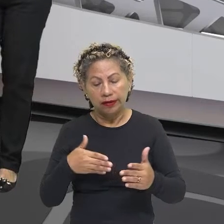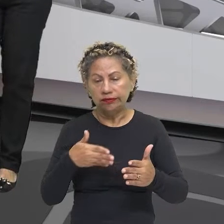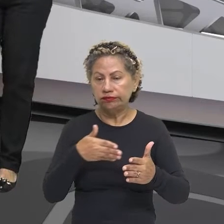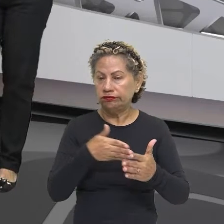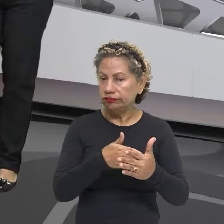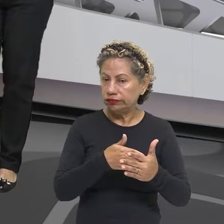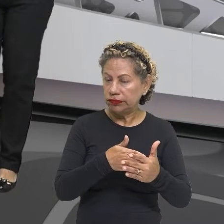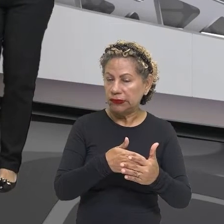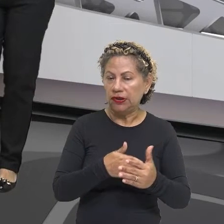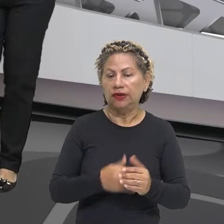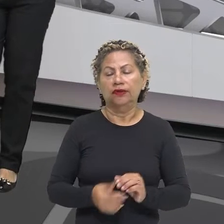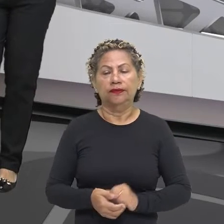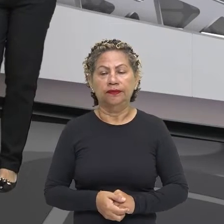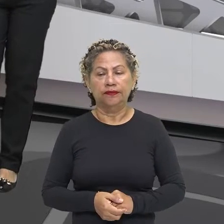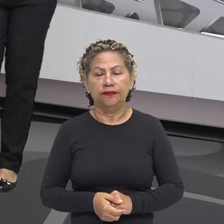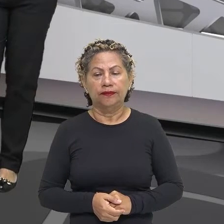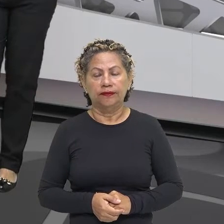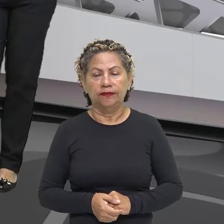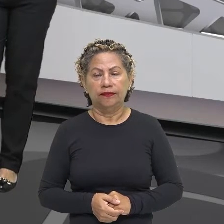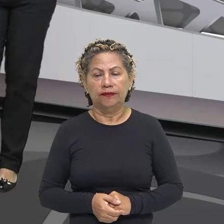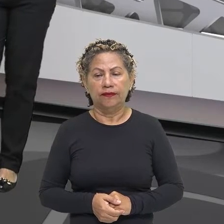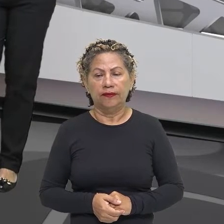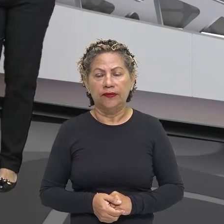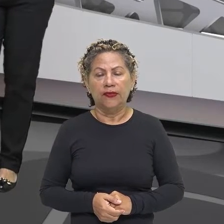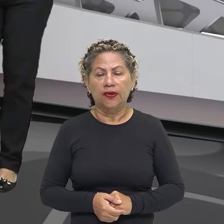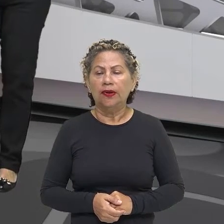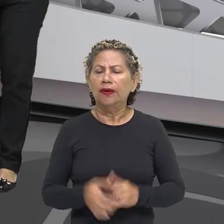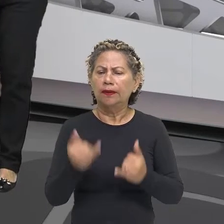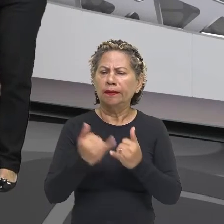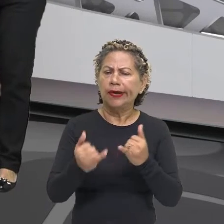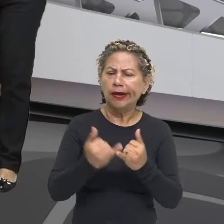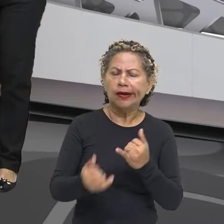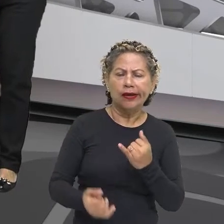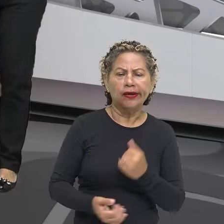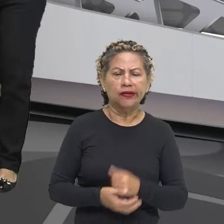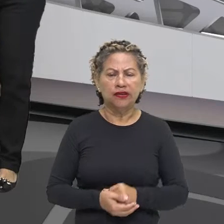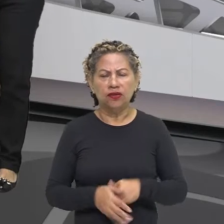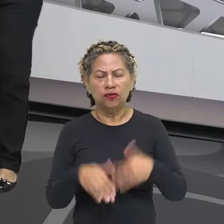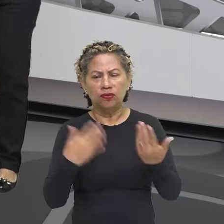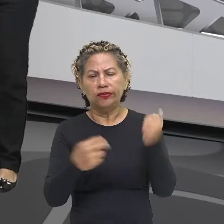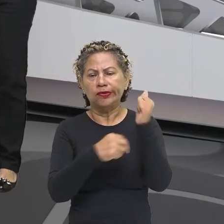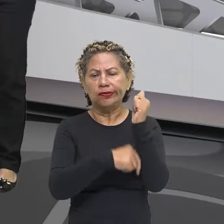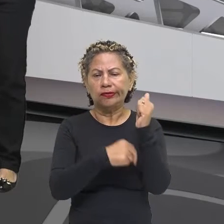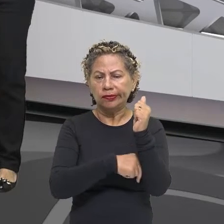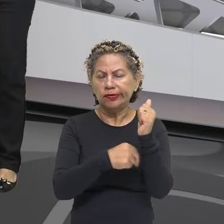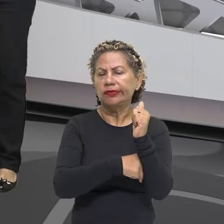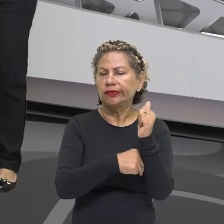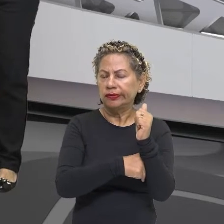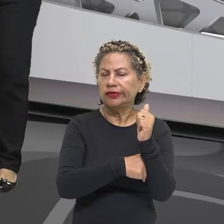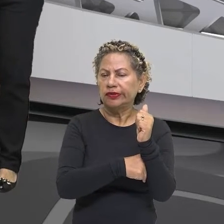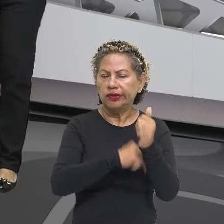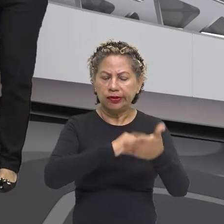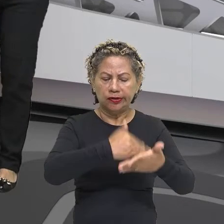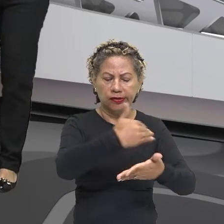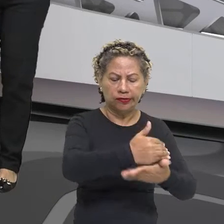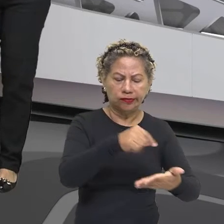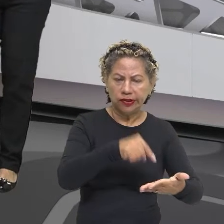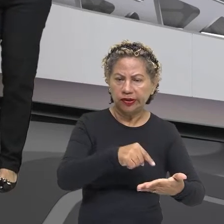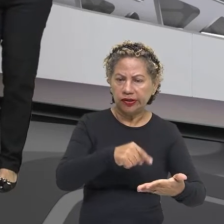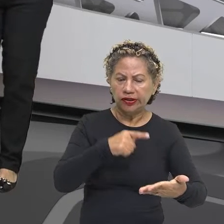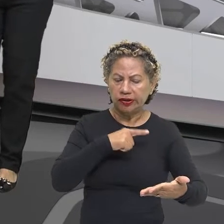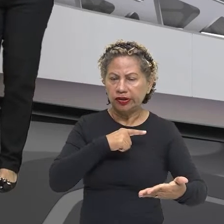já citado, esses softwares protegem arquivos específicos que são definidos pelo